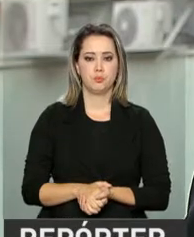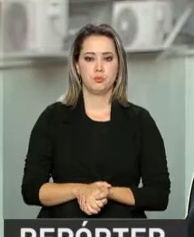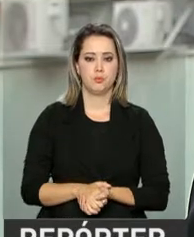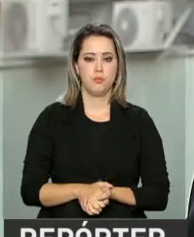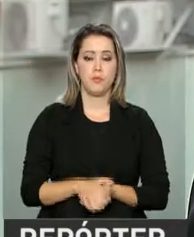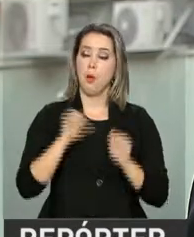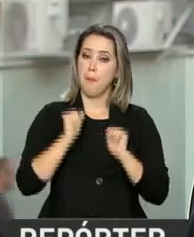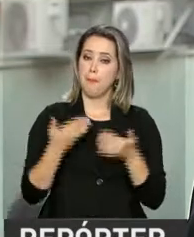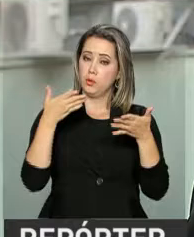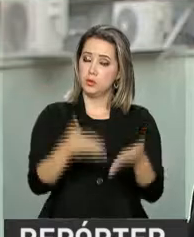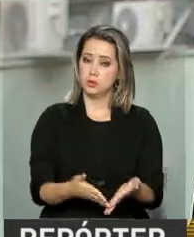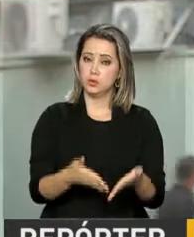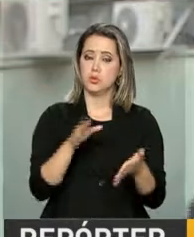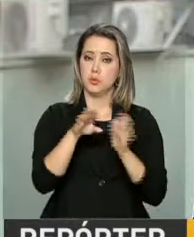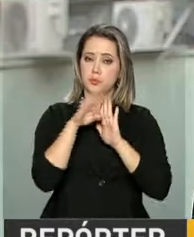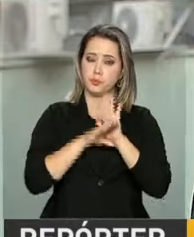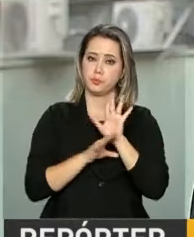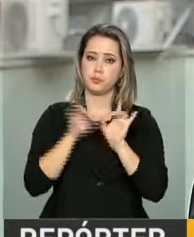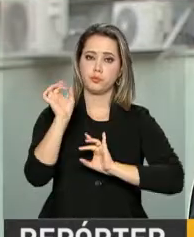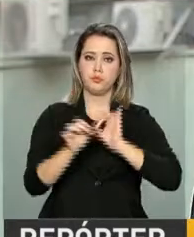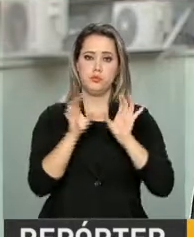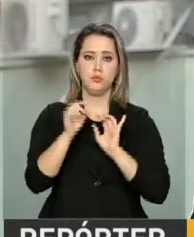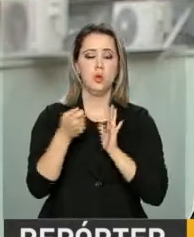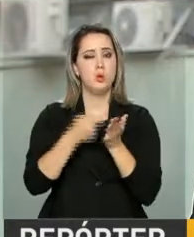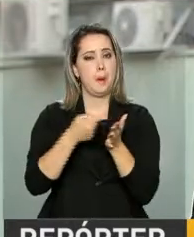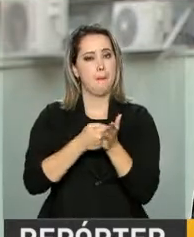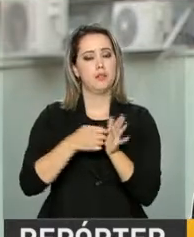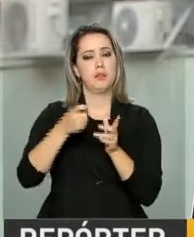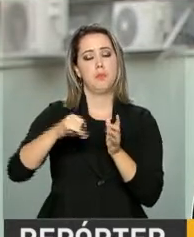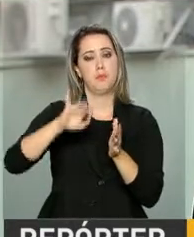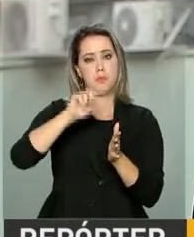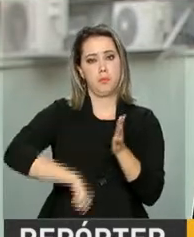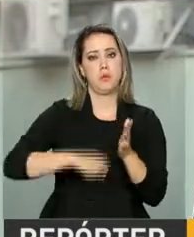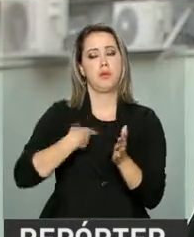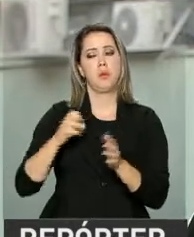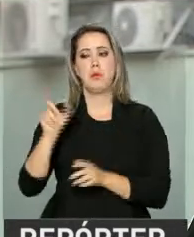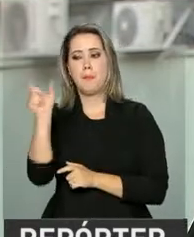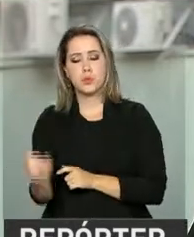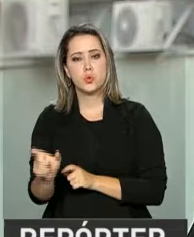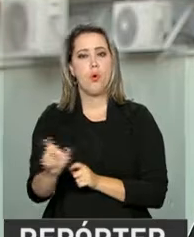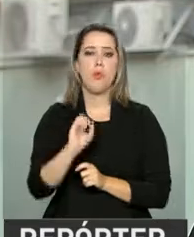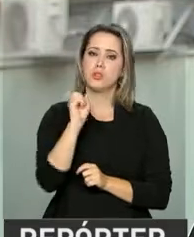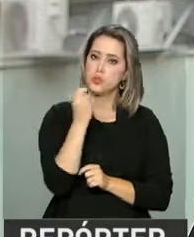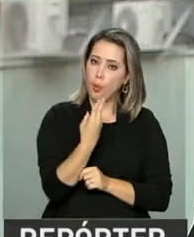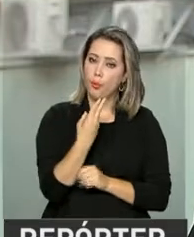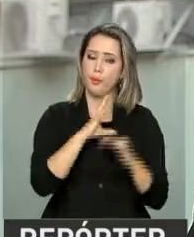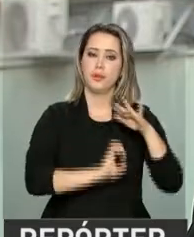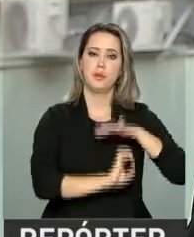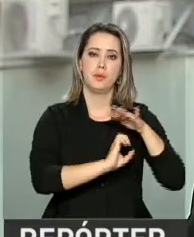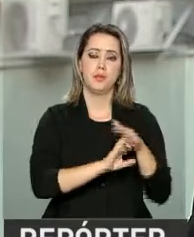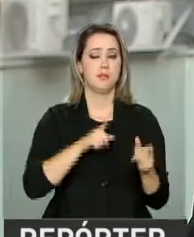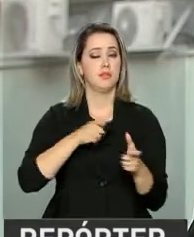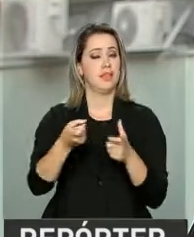podem aderir ao programa especial de regularização tributária empresas e pessoas físicas que têm dívidas com a receita federal